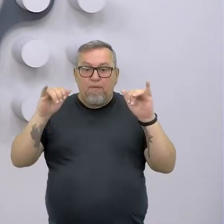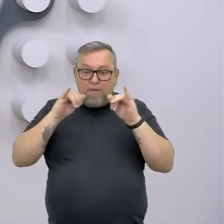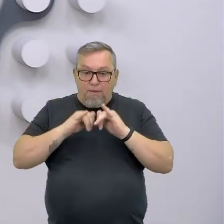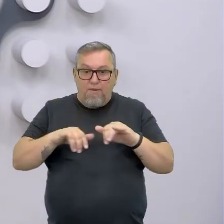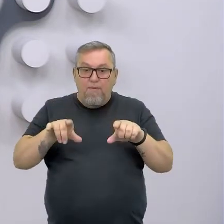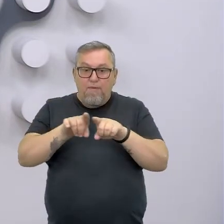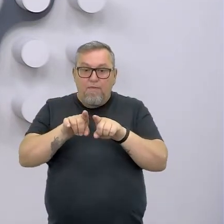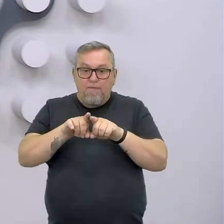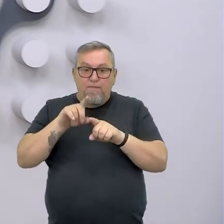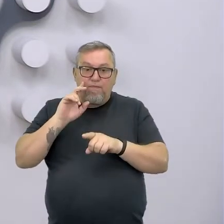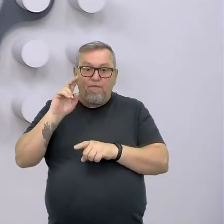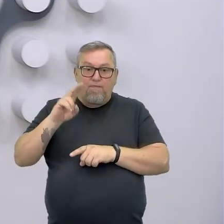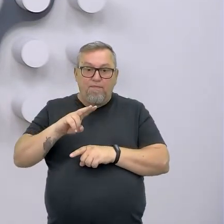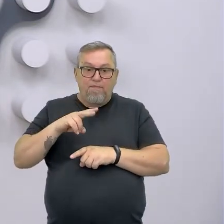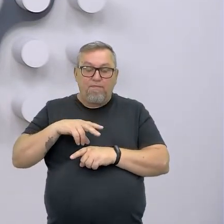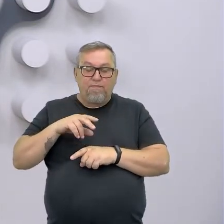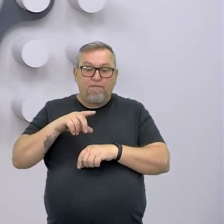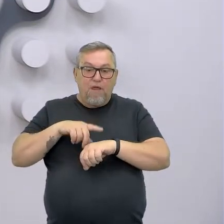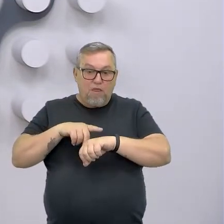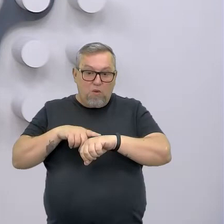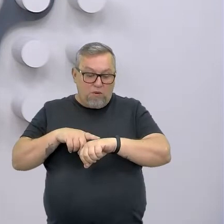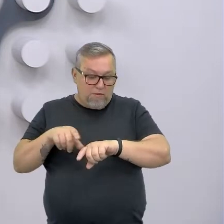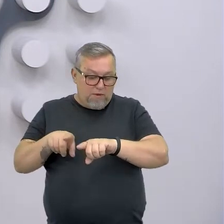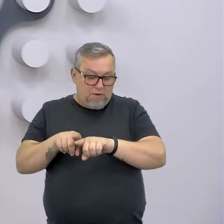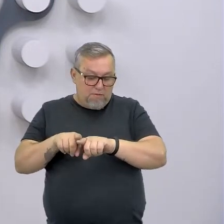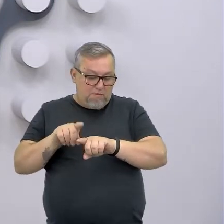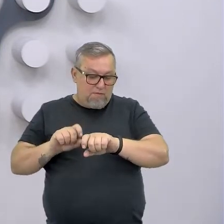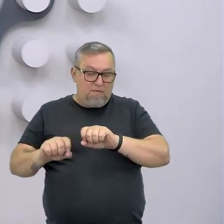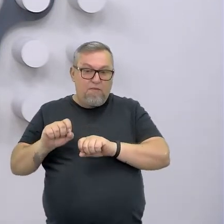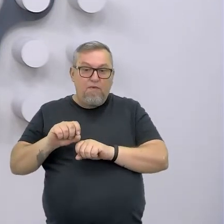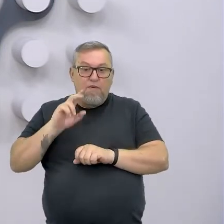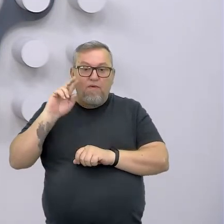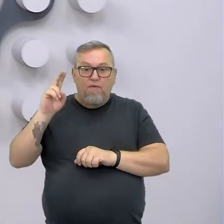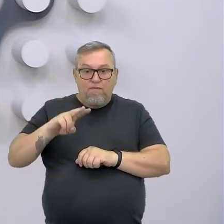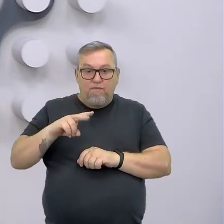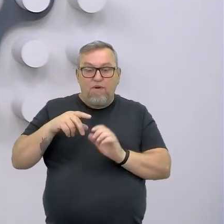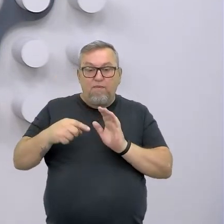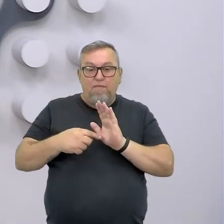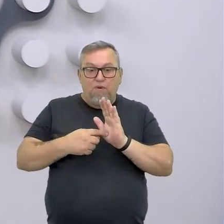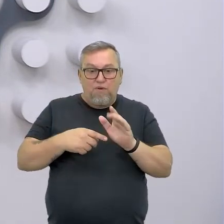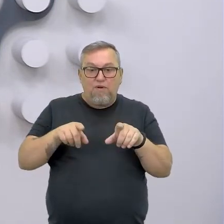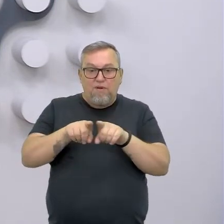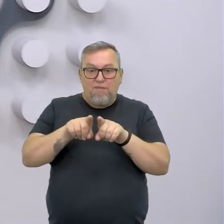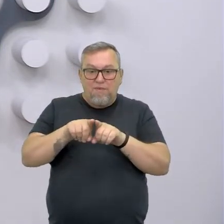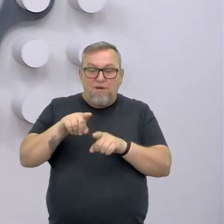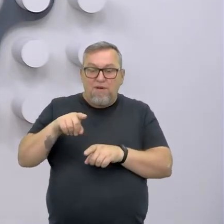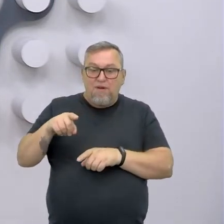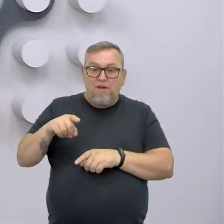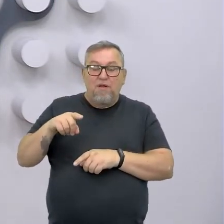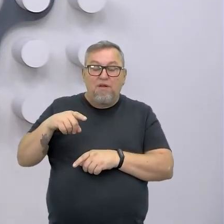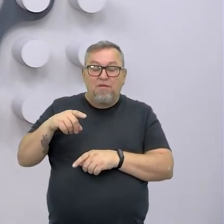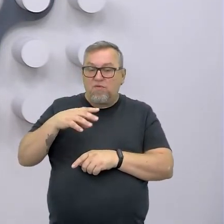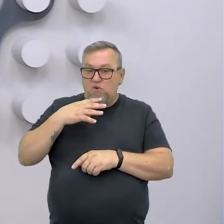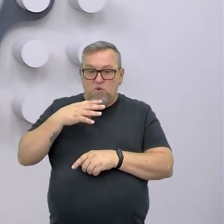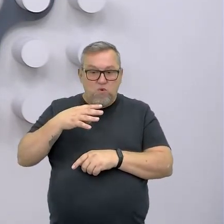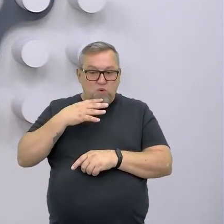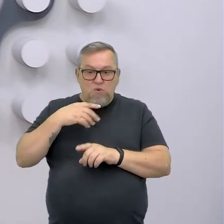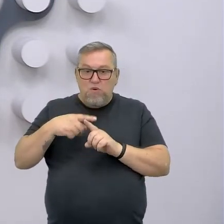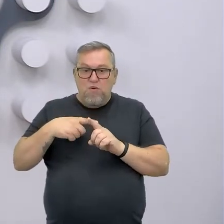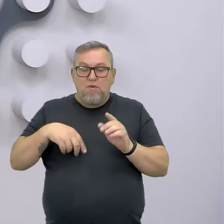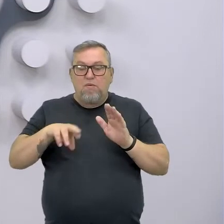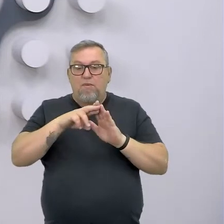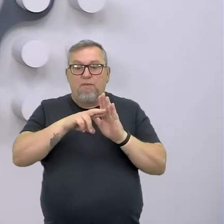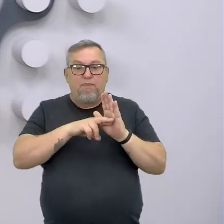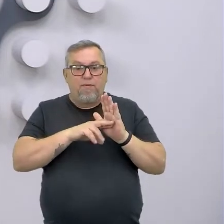Então a pessoa era uma pessoa anônima e daí o sociólogo vai lá e mostra, olha, esse anônimo aqui é o responsável por tais